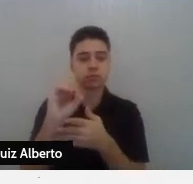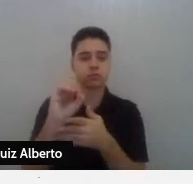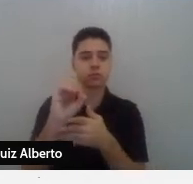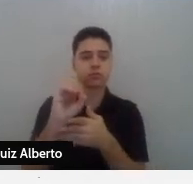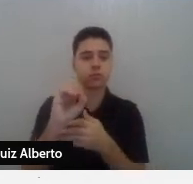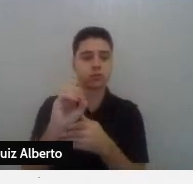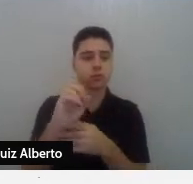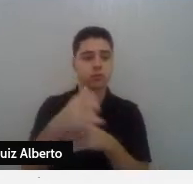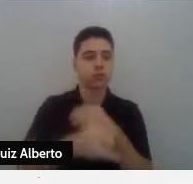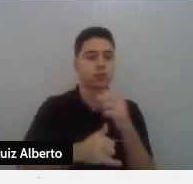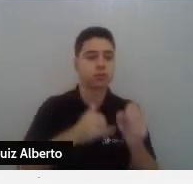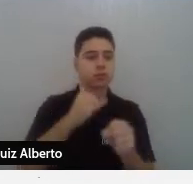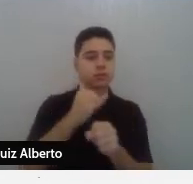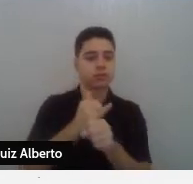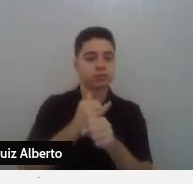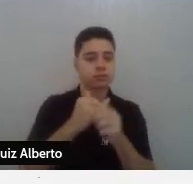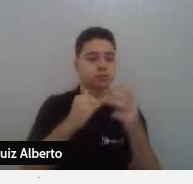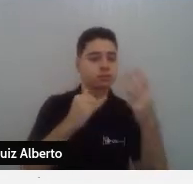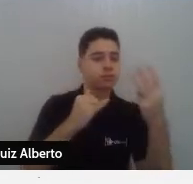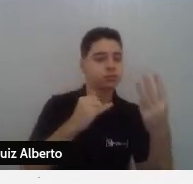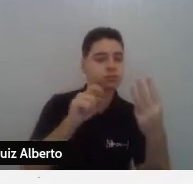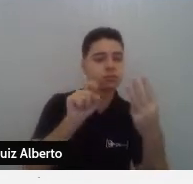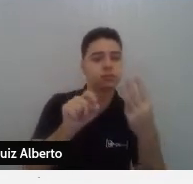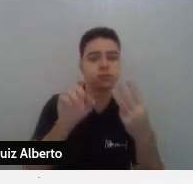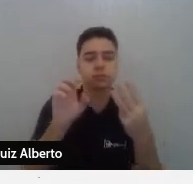internet 3.0